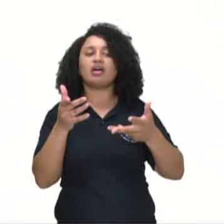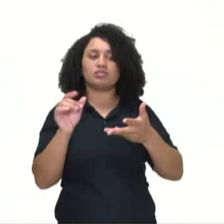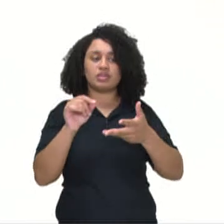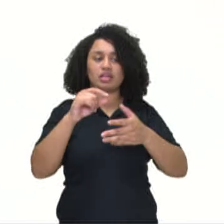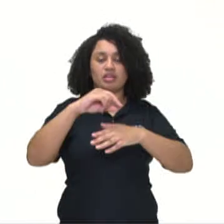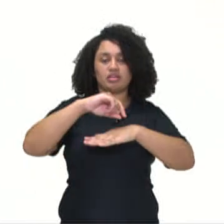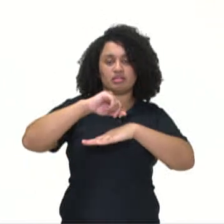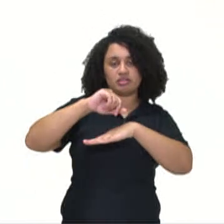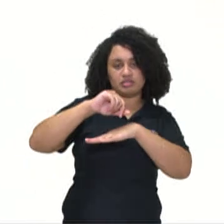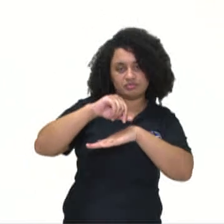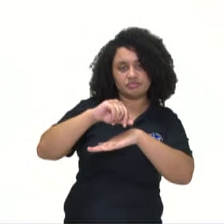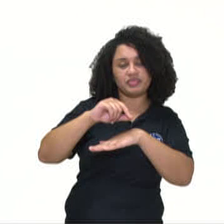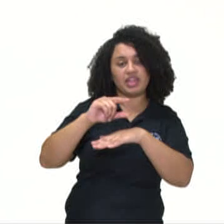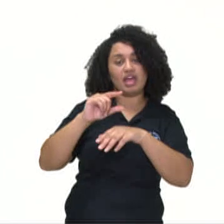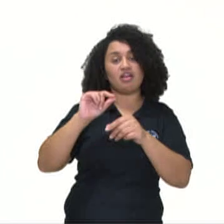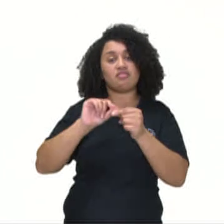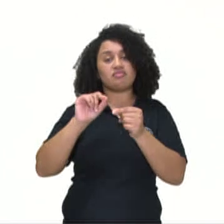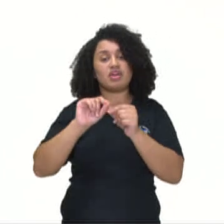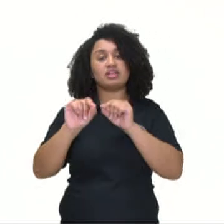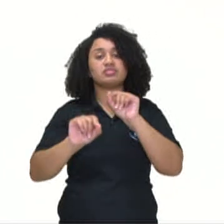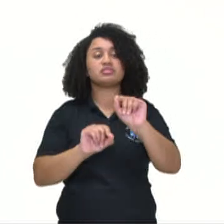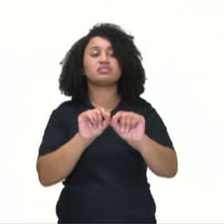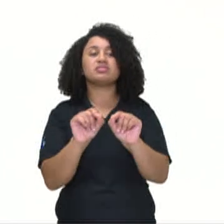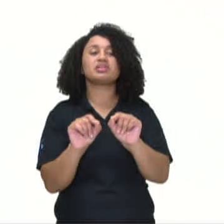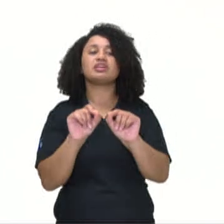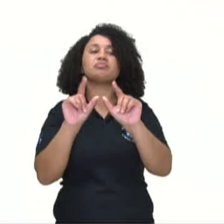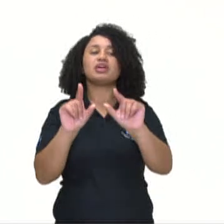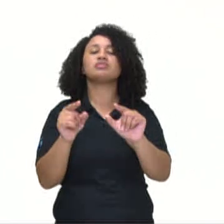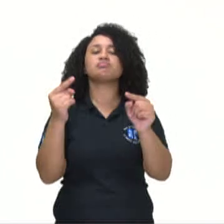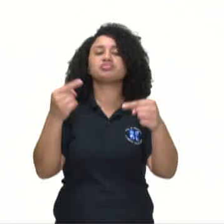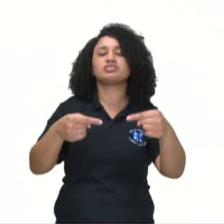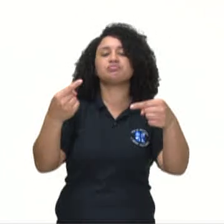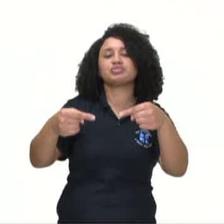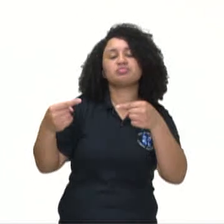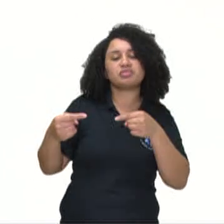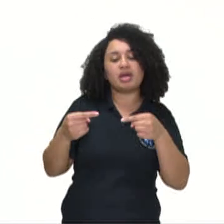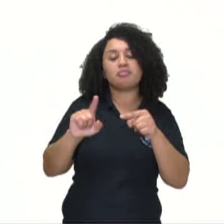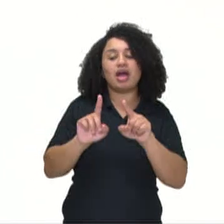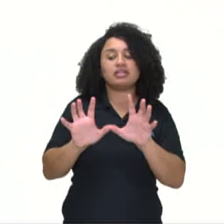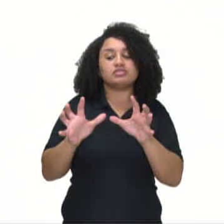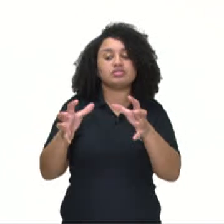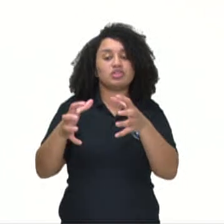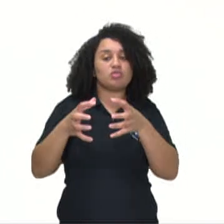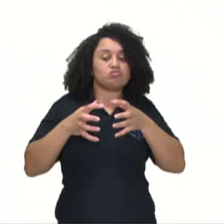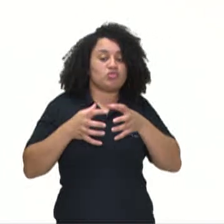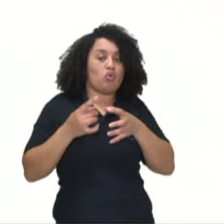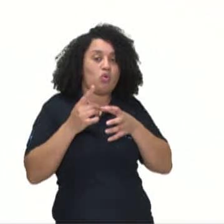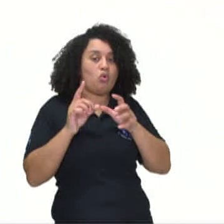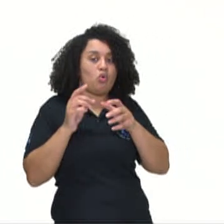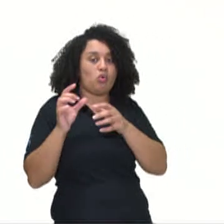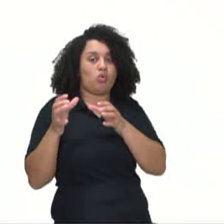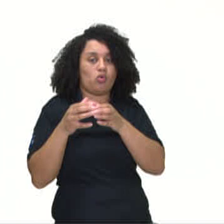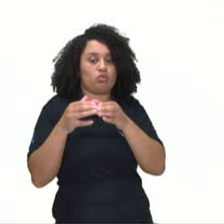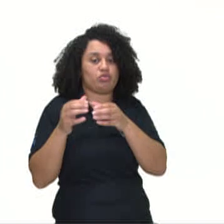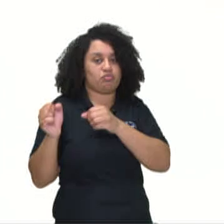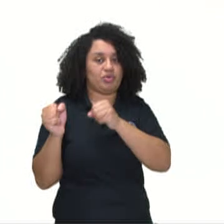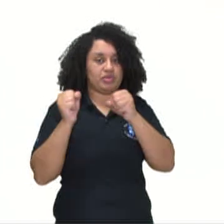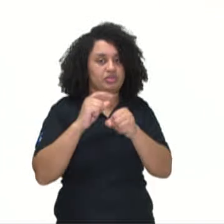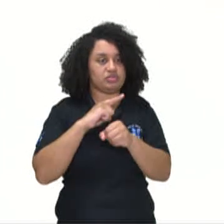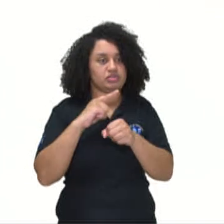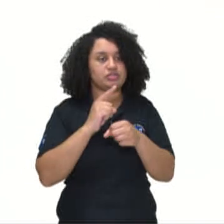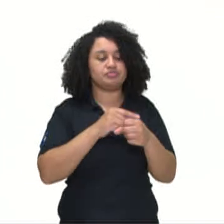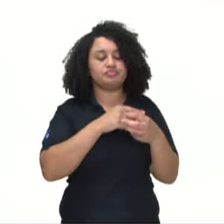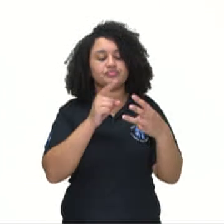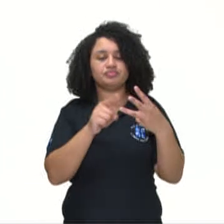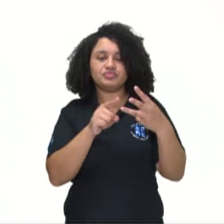e o capitalismo tornava-se cada vez menos competitivo e mais monopolista. Terceira frase. O